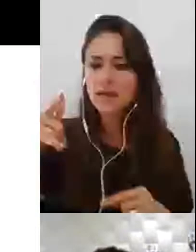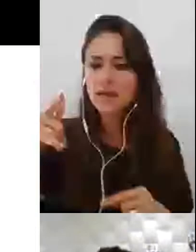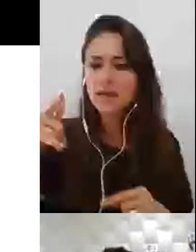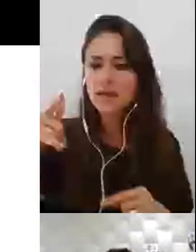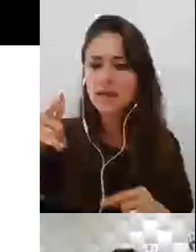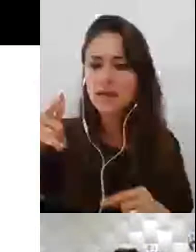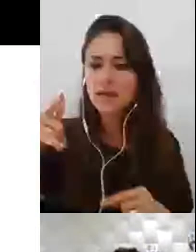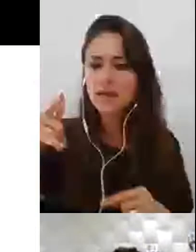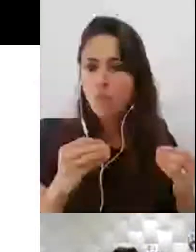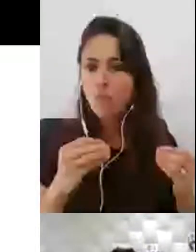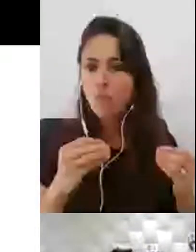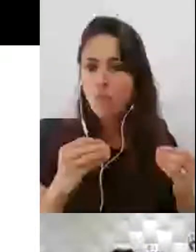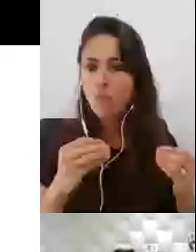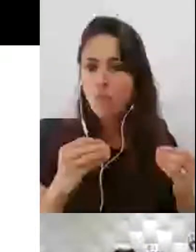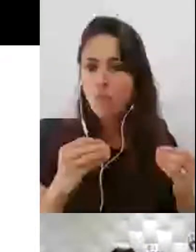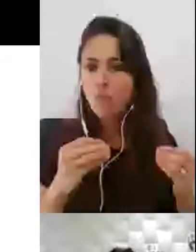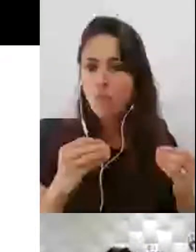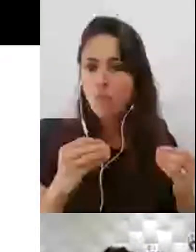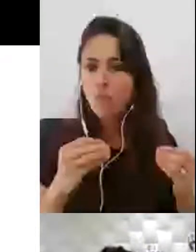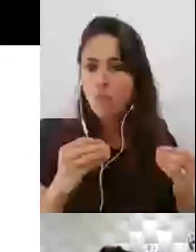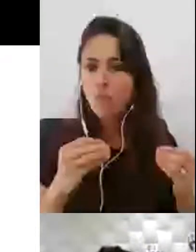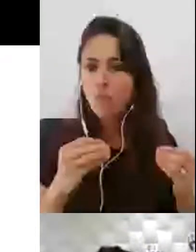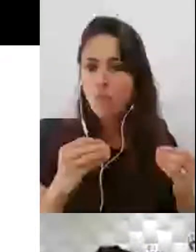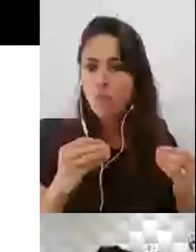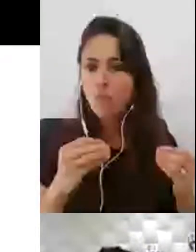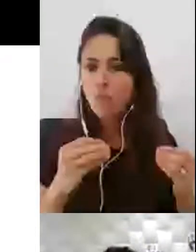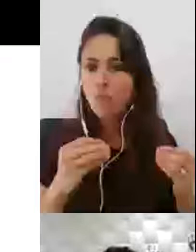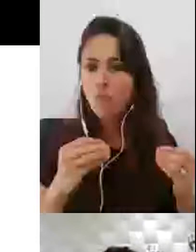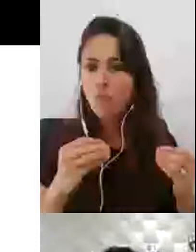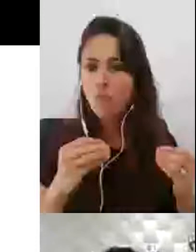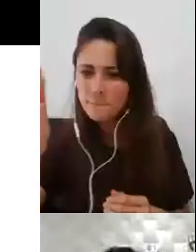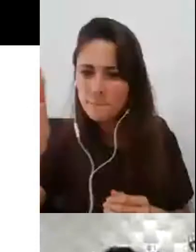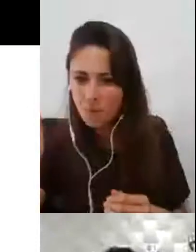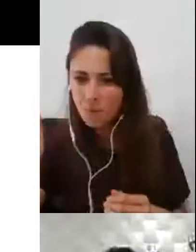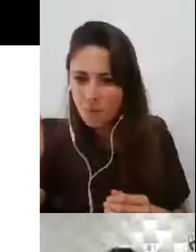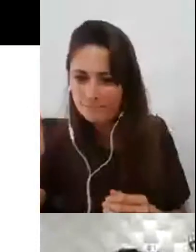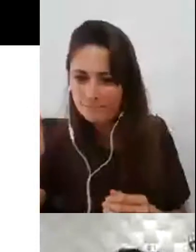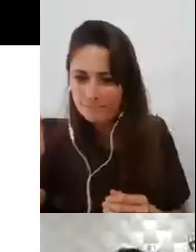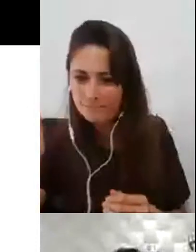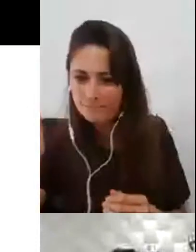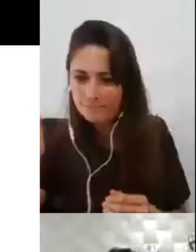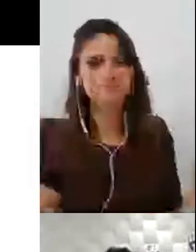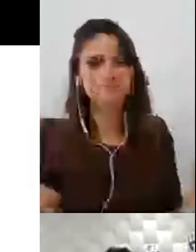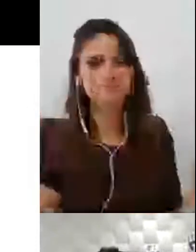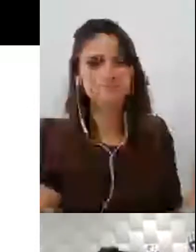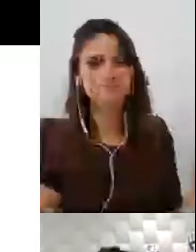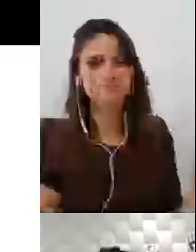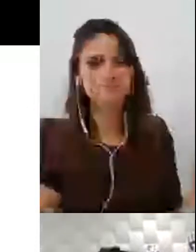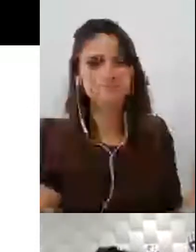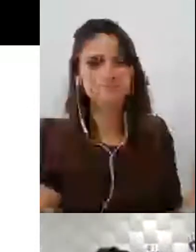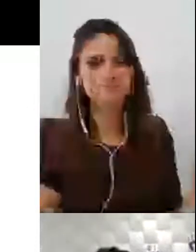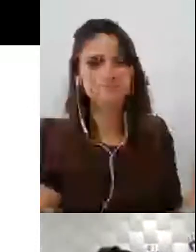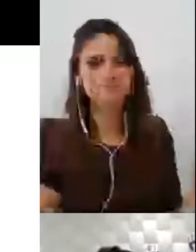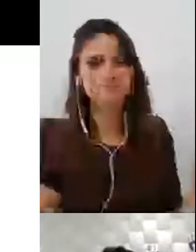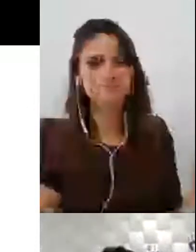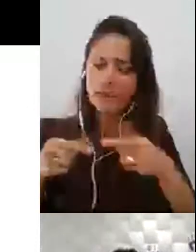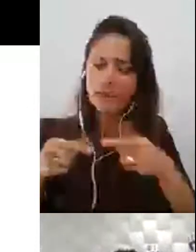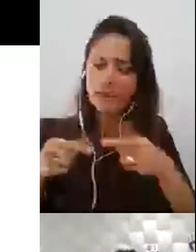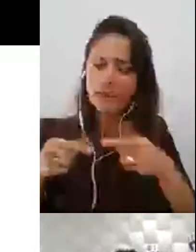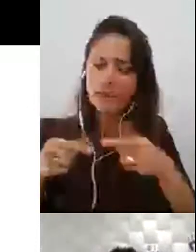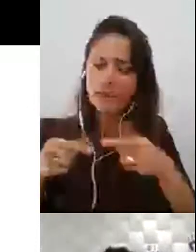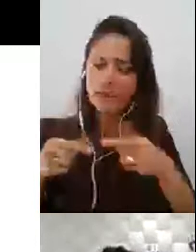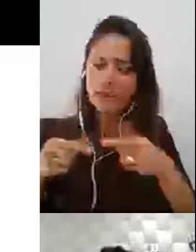os teares, então essa era o processo de industrialização do momento. Aí passamos por uma